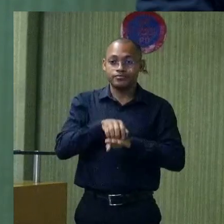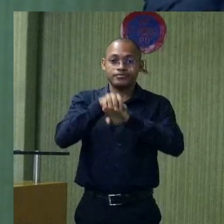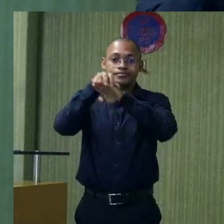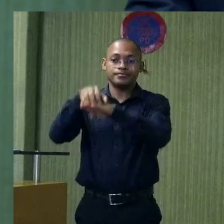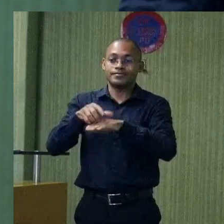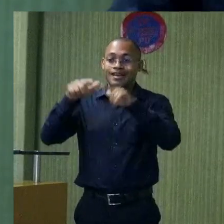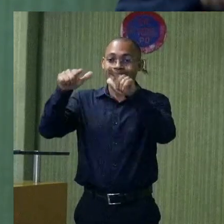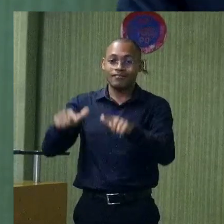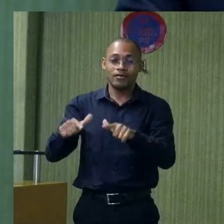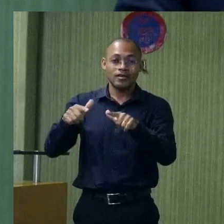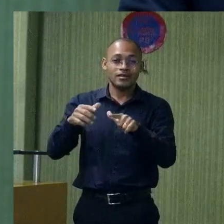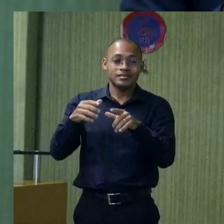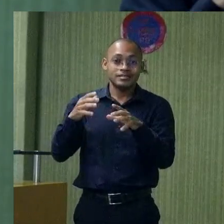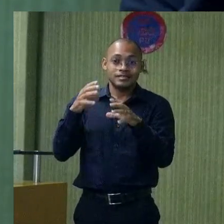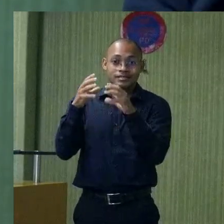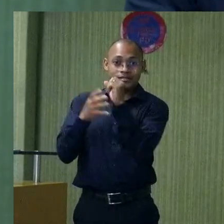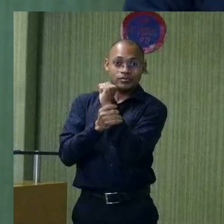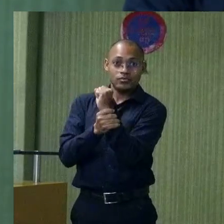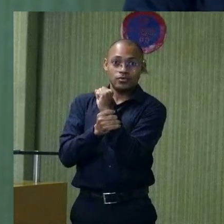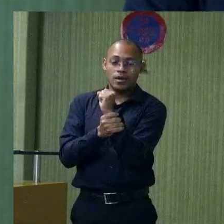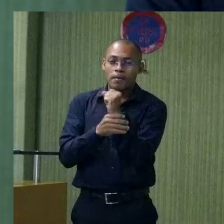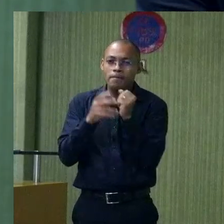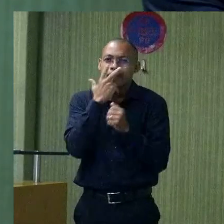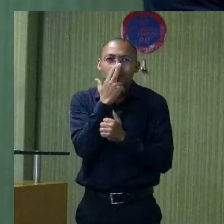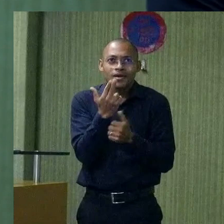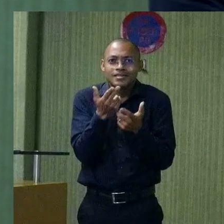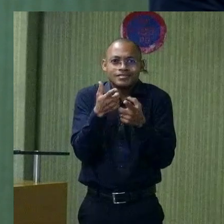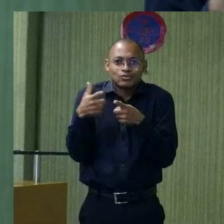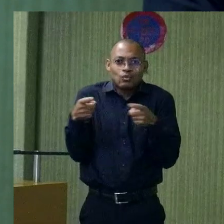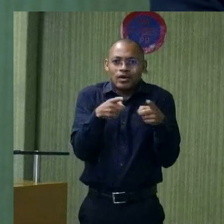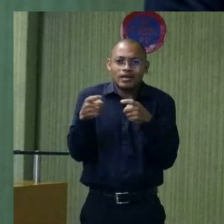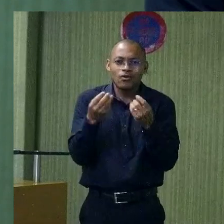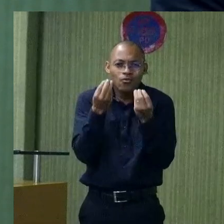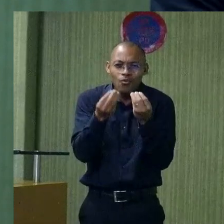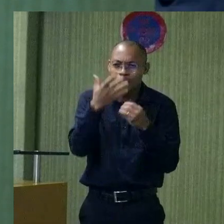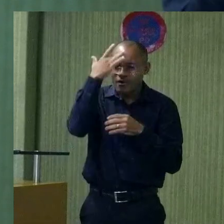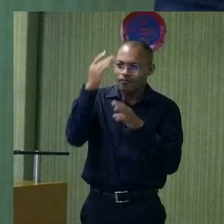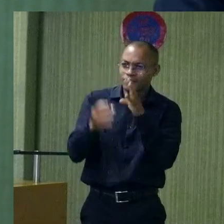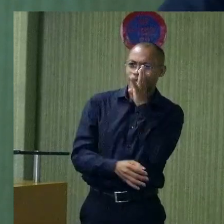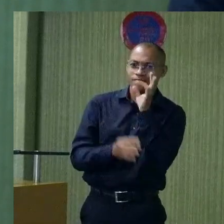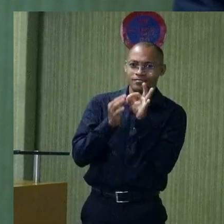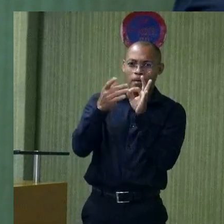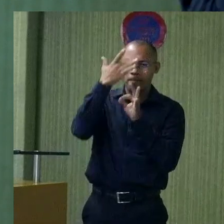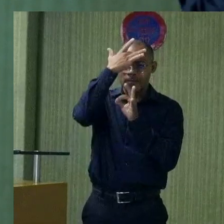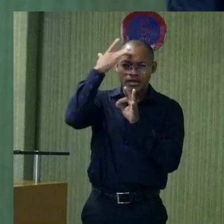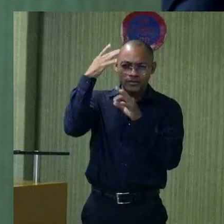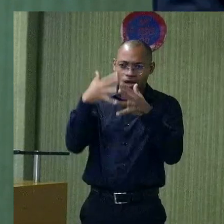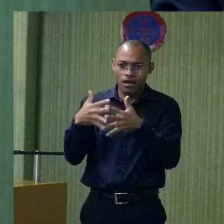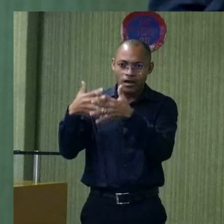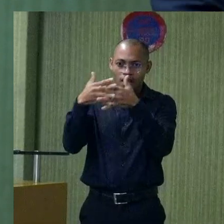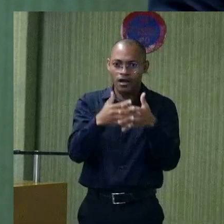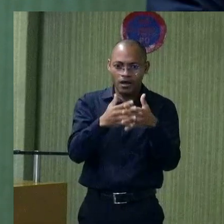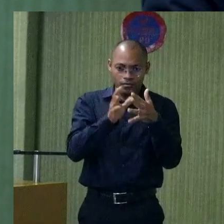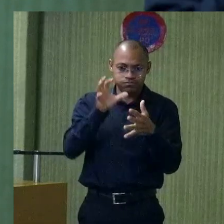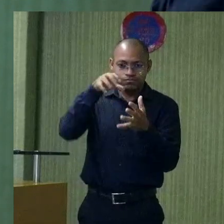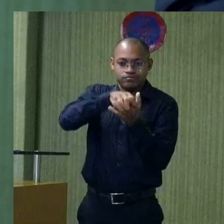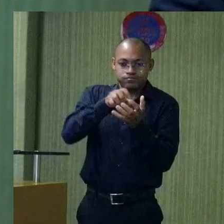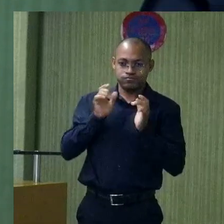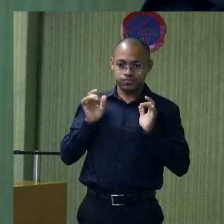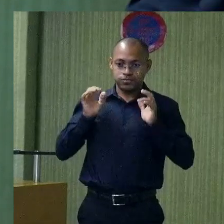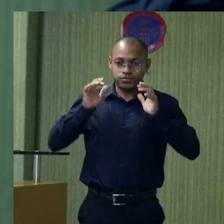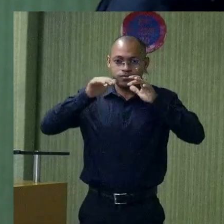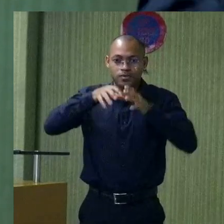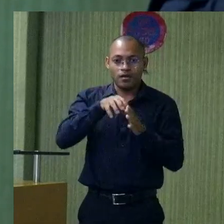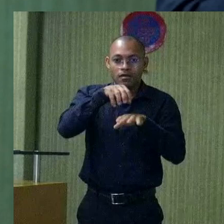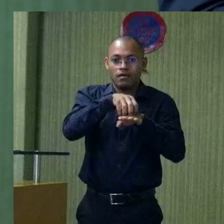parecia uma cena de guerra as pessoas sendo transportadas dentro de caminhões porque era urgente eram muitas pessoas então foi